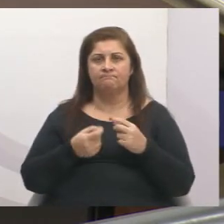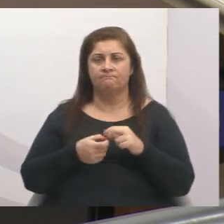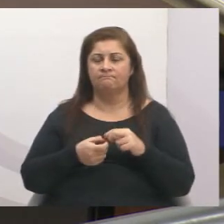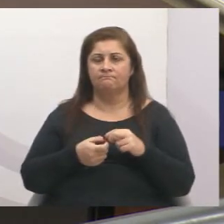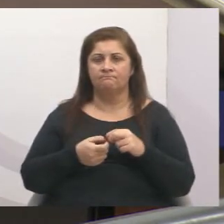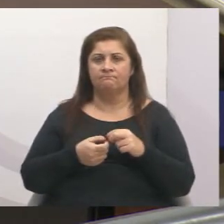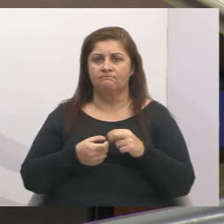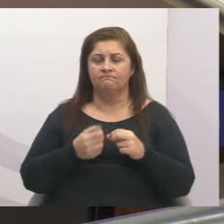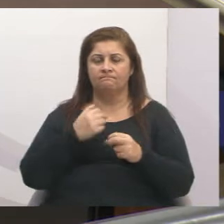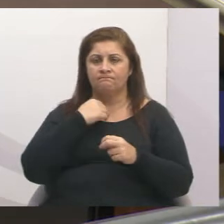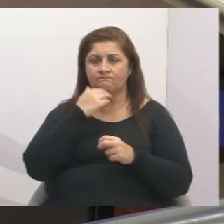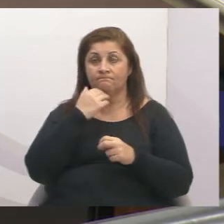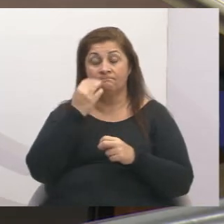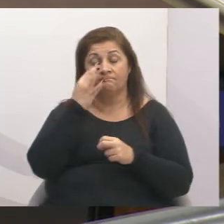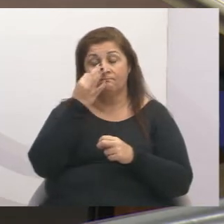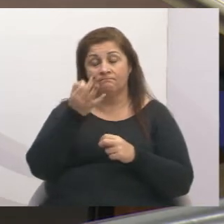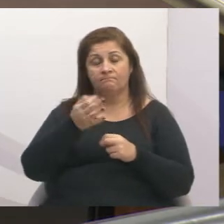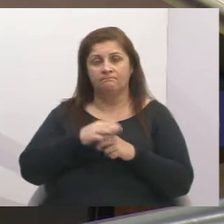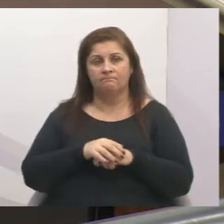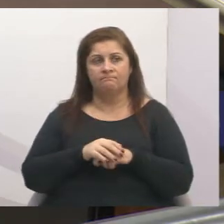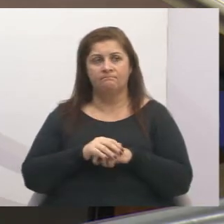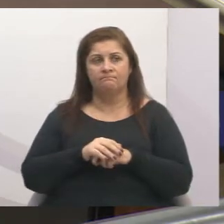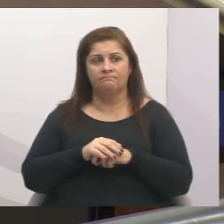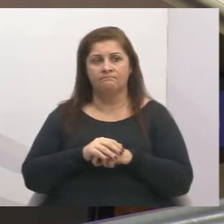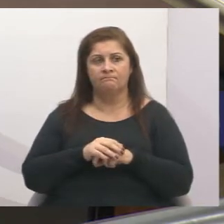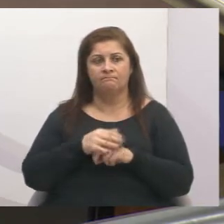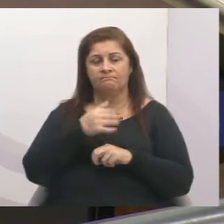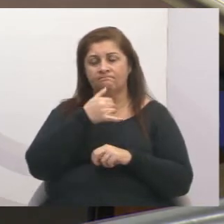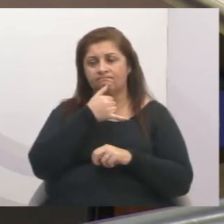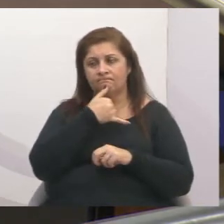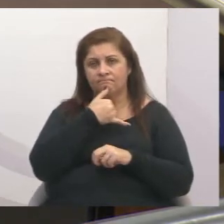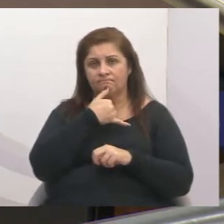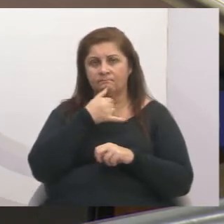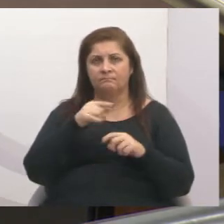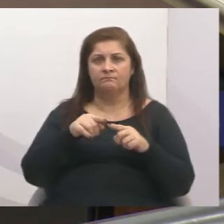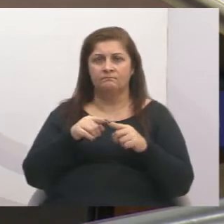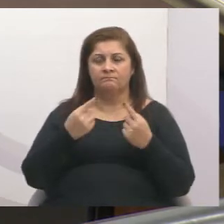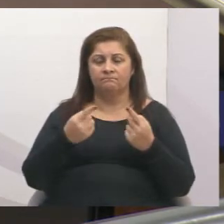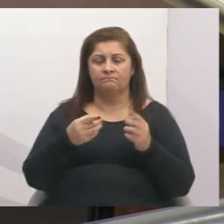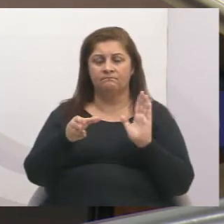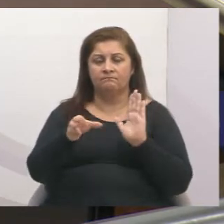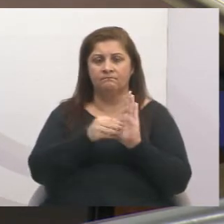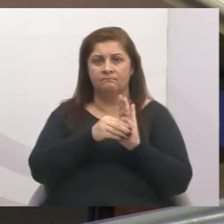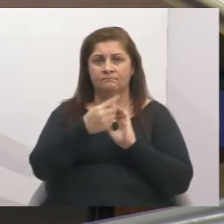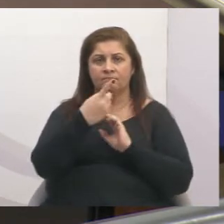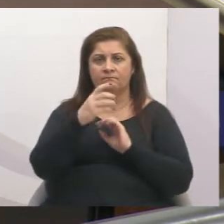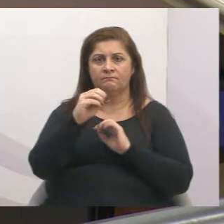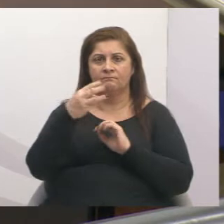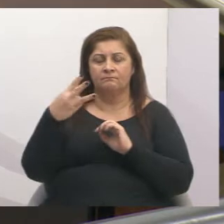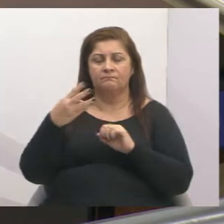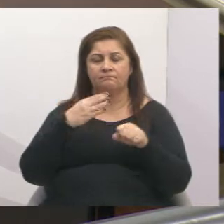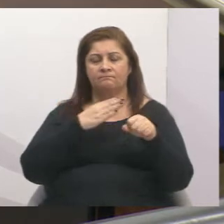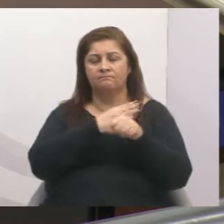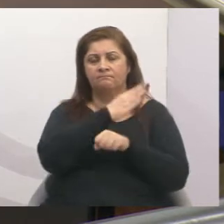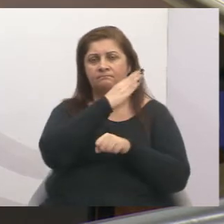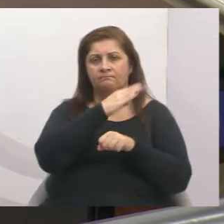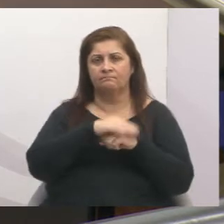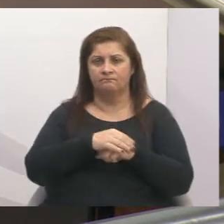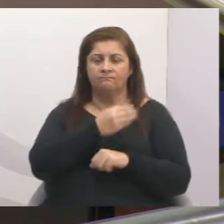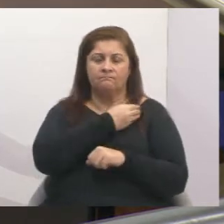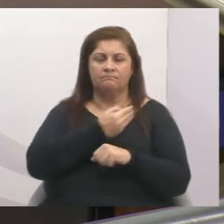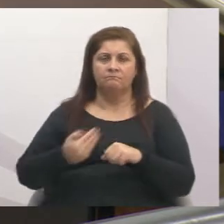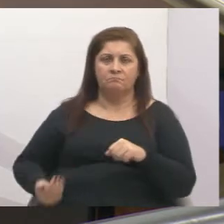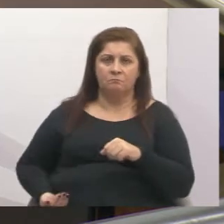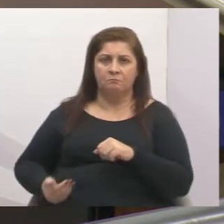fomos ouvidos. Infelizmente, passou a emenda 103 lá em 2019, né? E